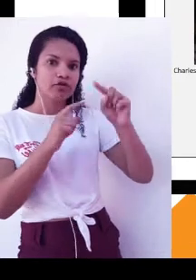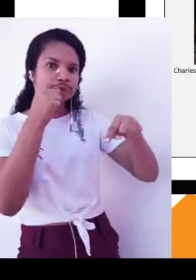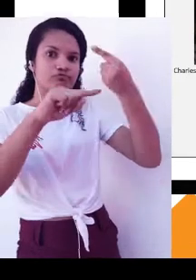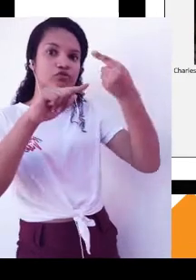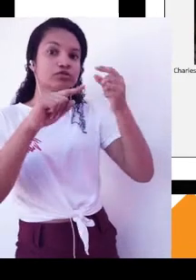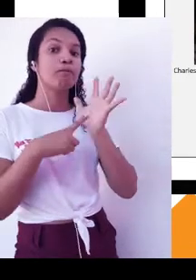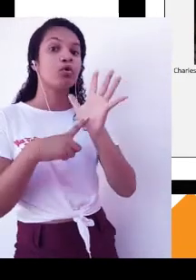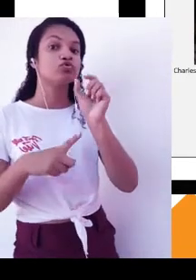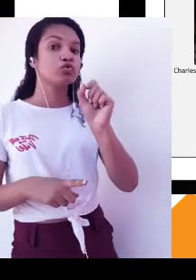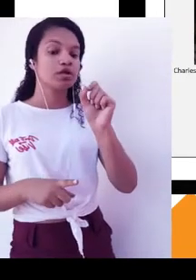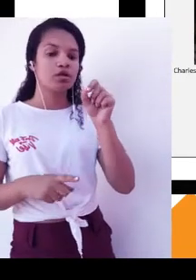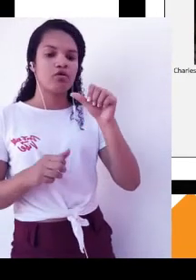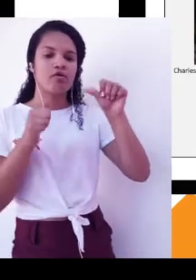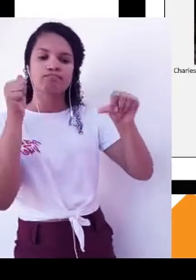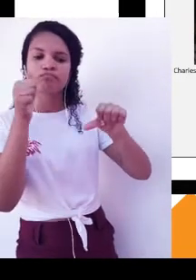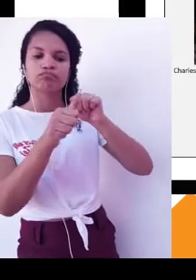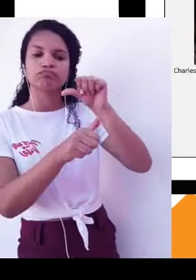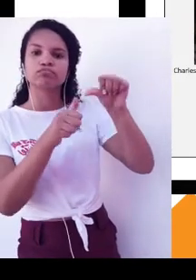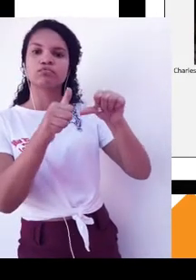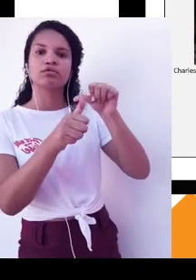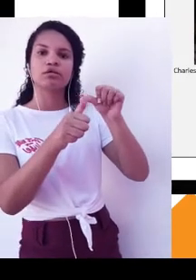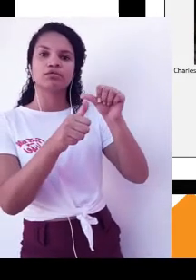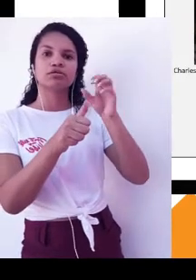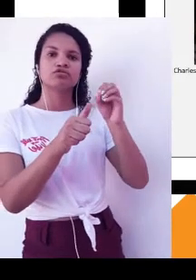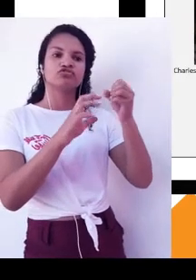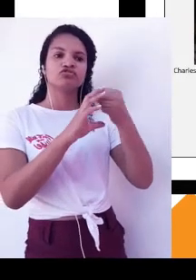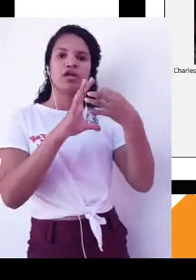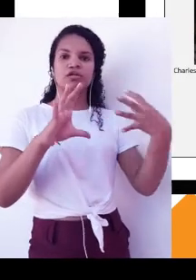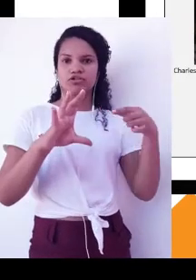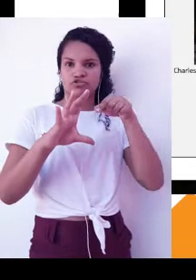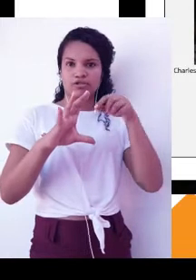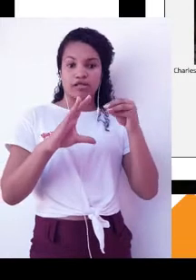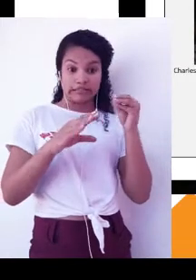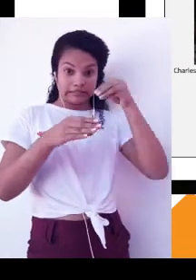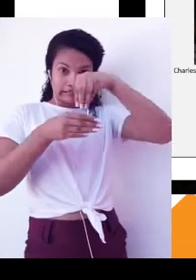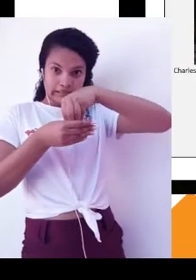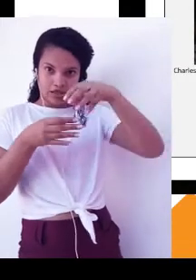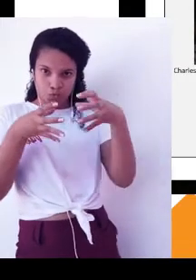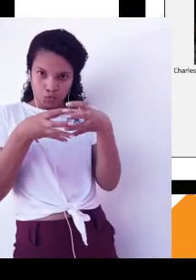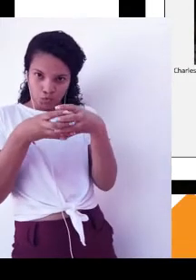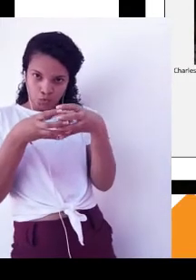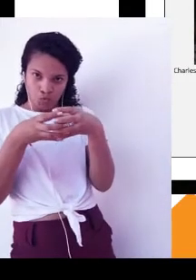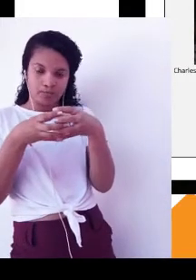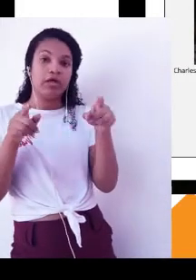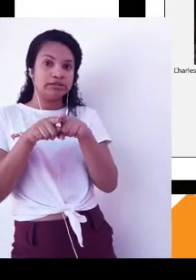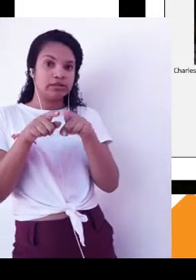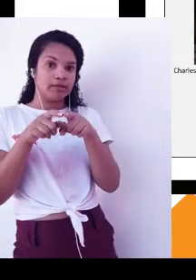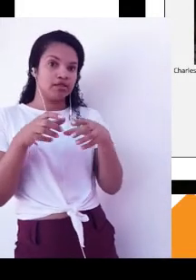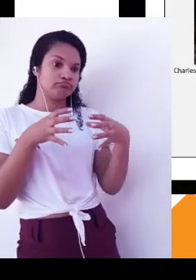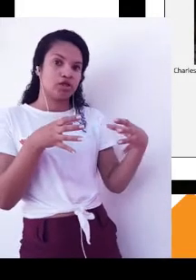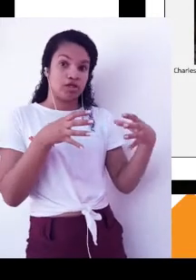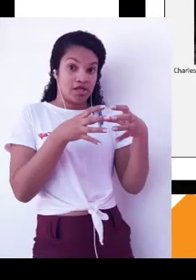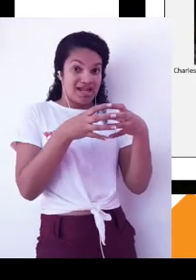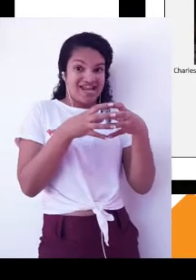implica em uma transformação de variações intraespecíficas, de variações dentro